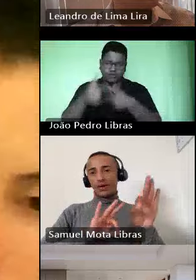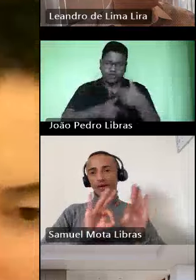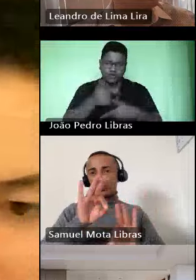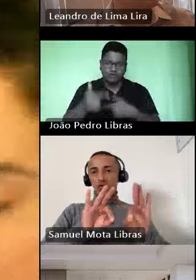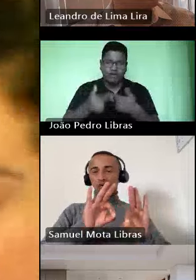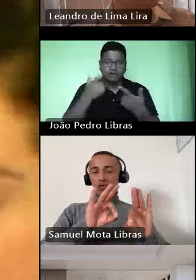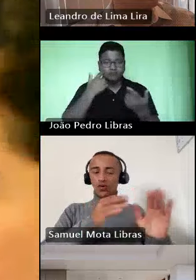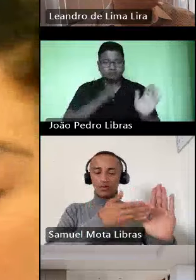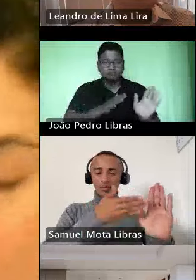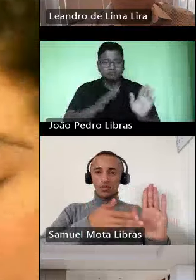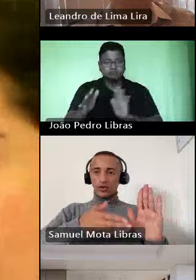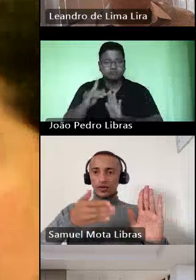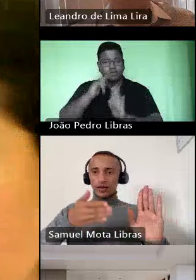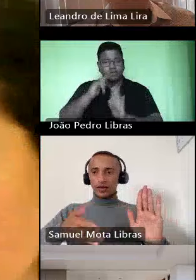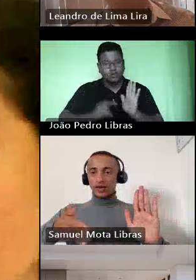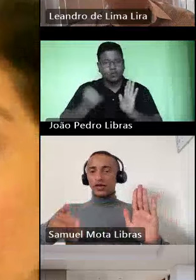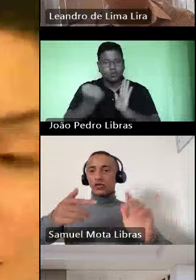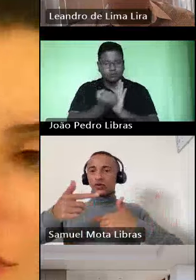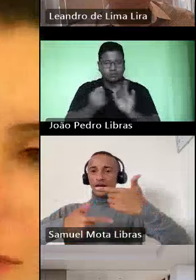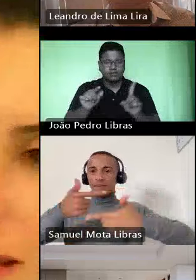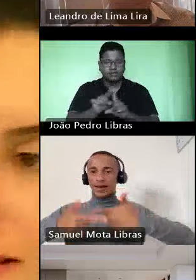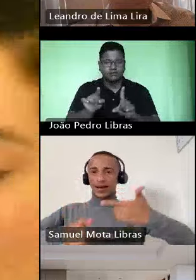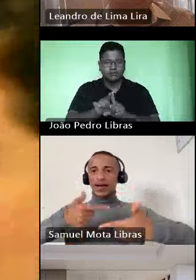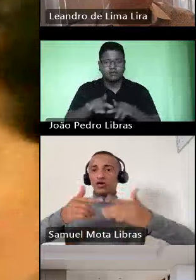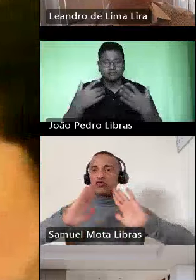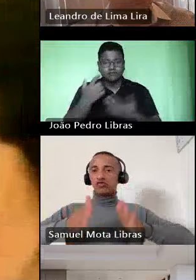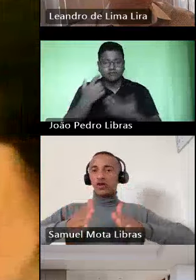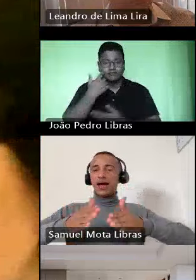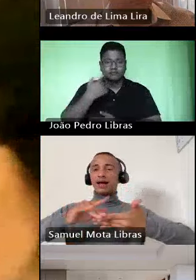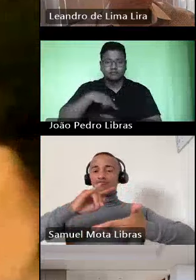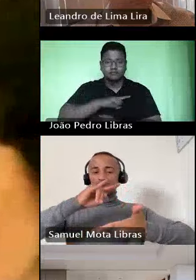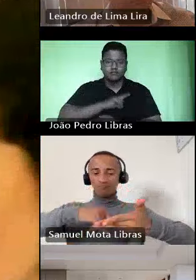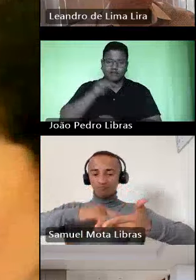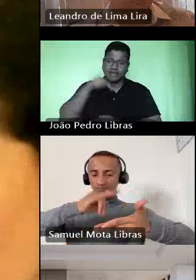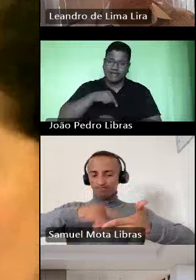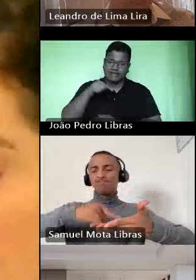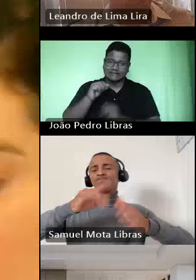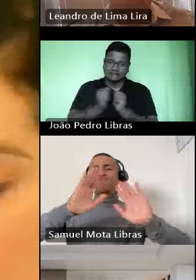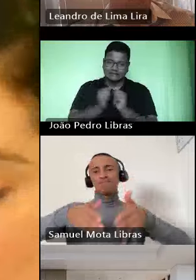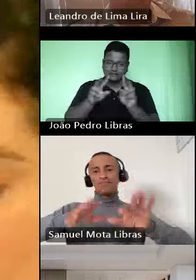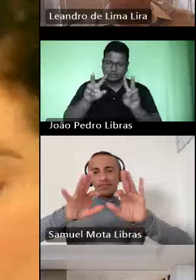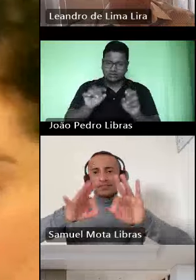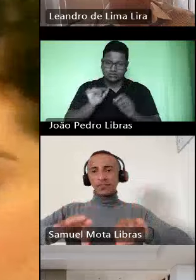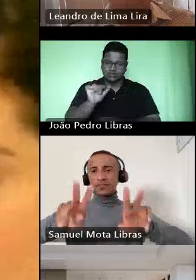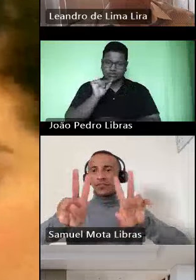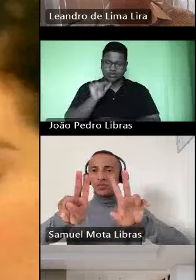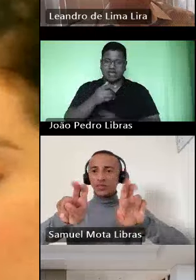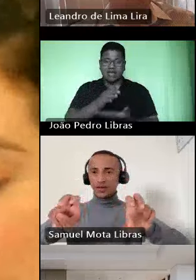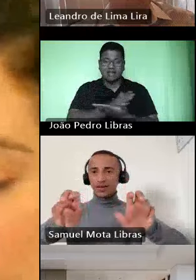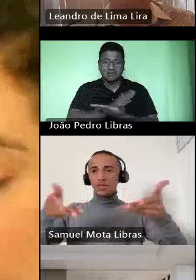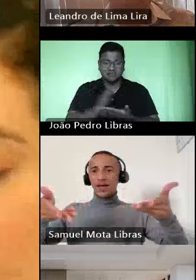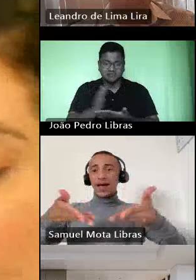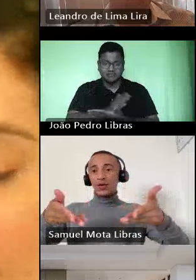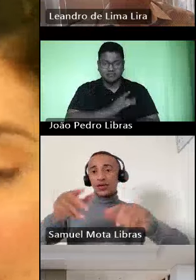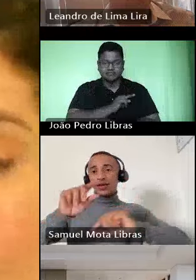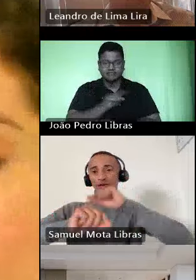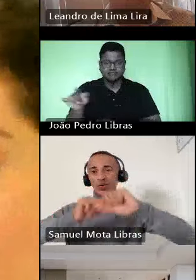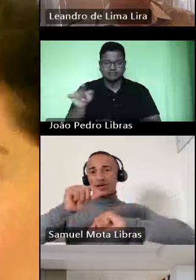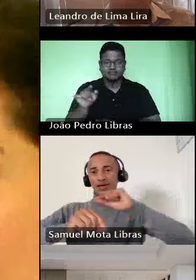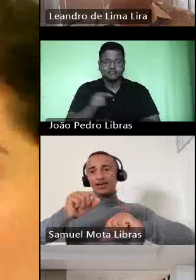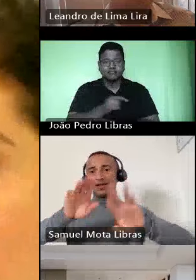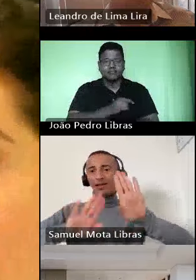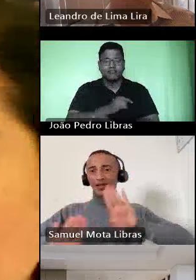ali documentado também eh e aí a gente tem Tem essa questão né que eh muitas vezes a gente vai